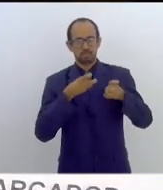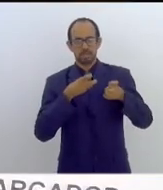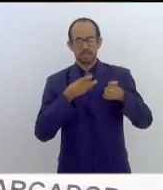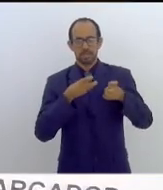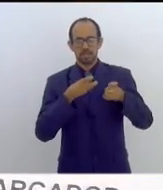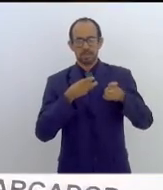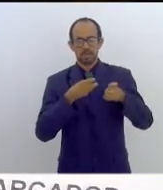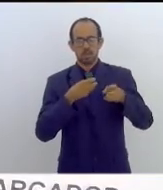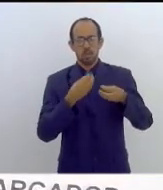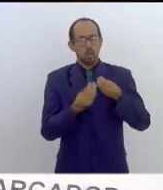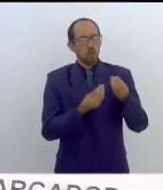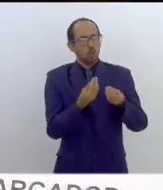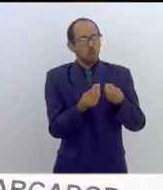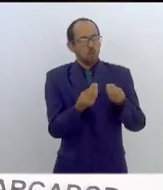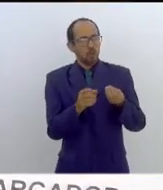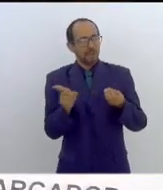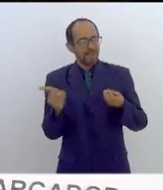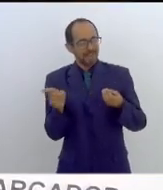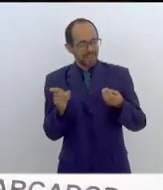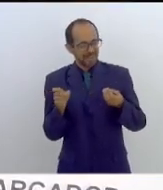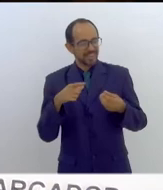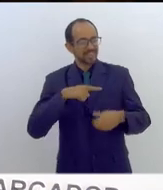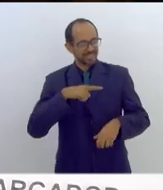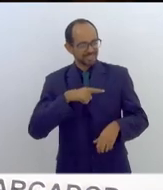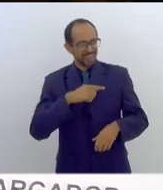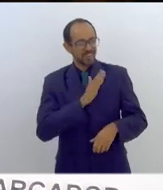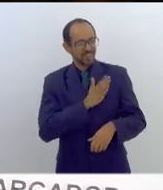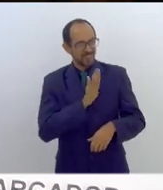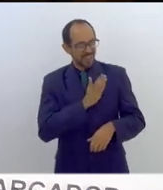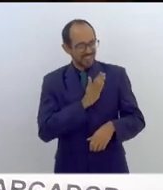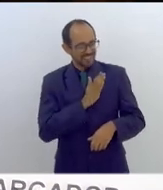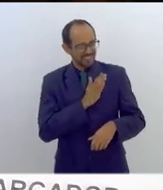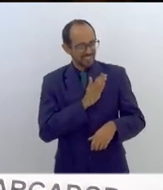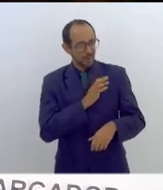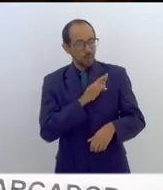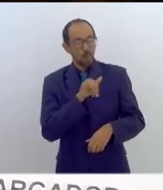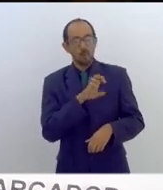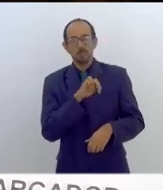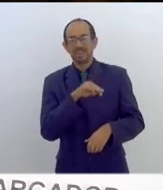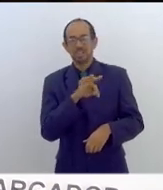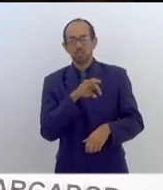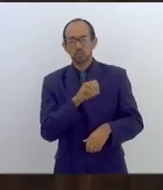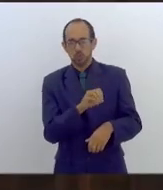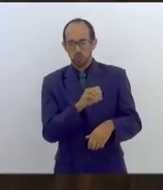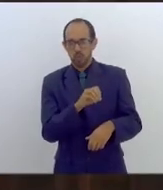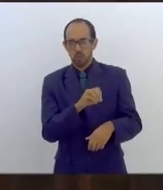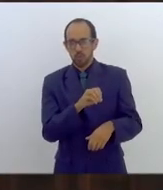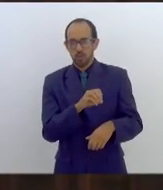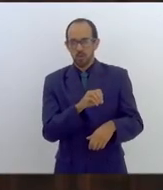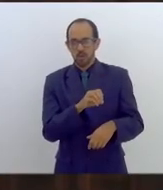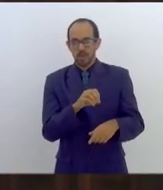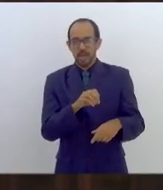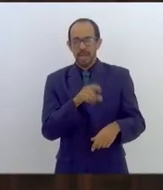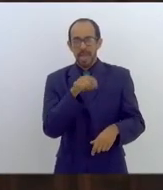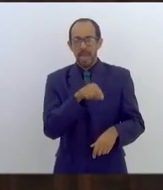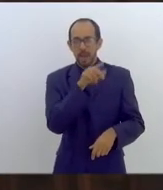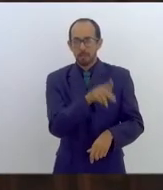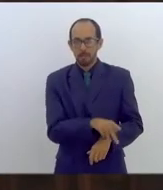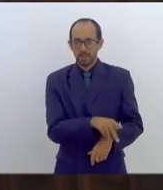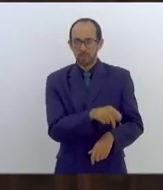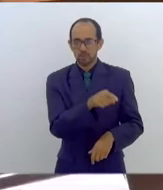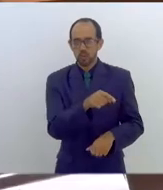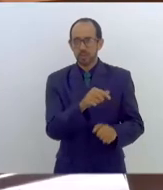quanto romântico ele é e eu às vezes que eu não sou tanto mas ele é assim uma pessoa que a gente pode chamar de